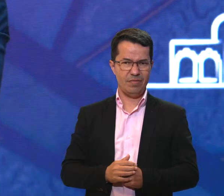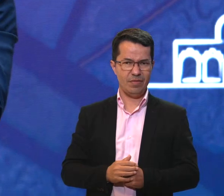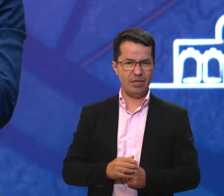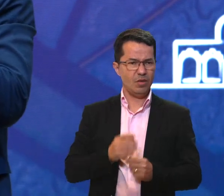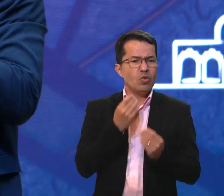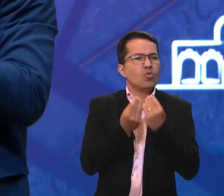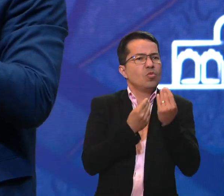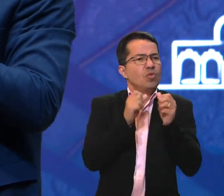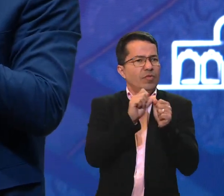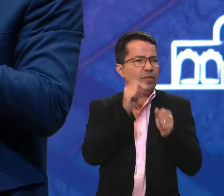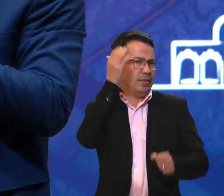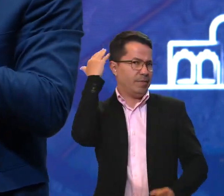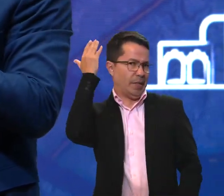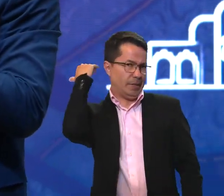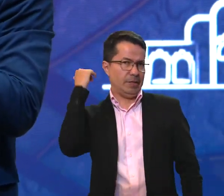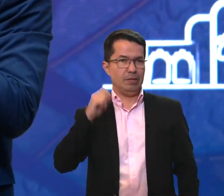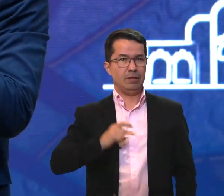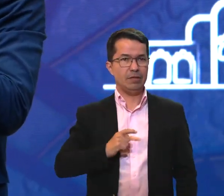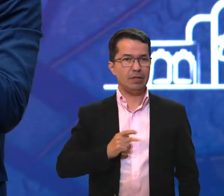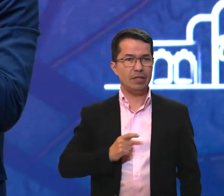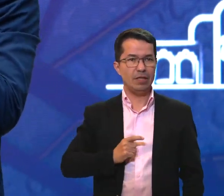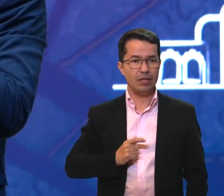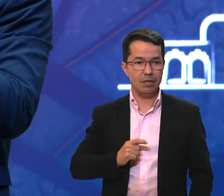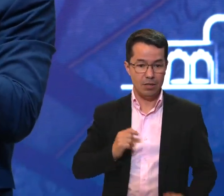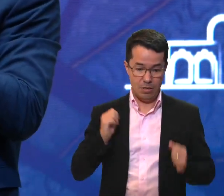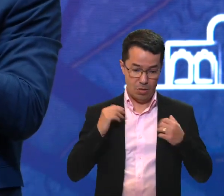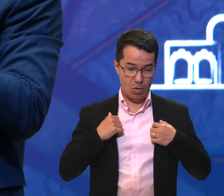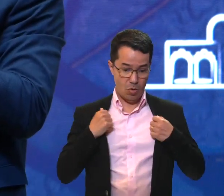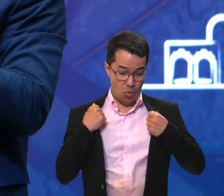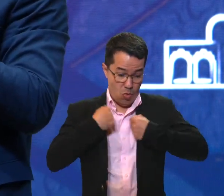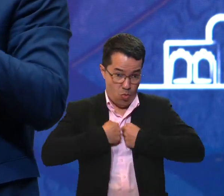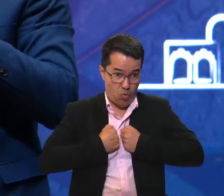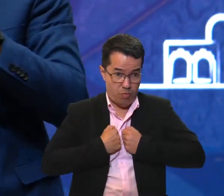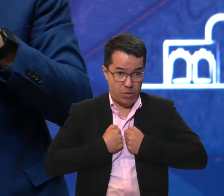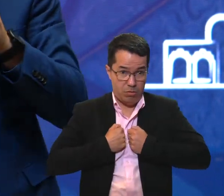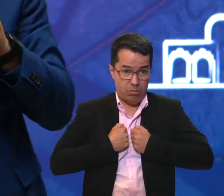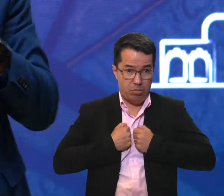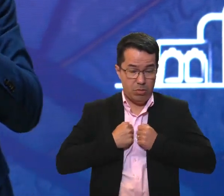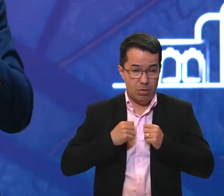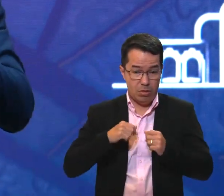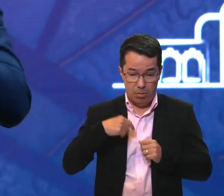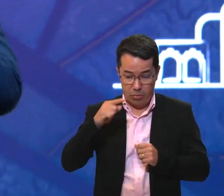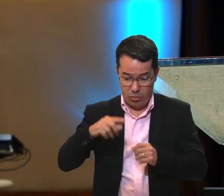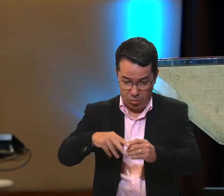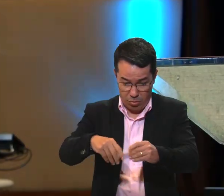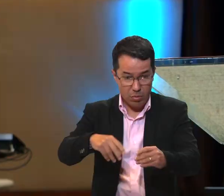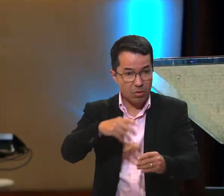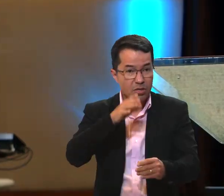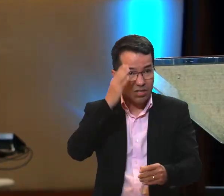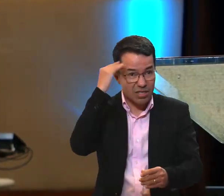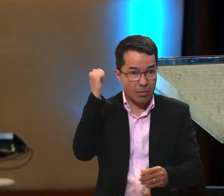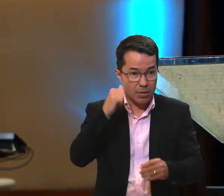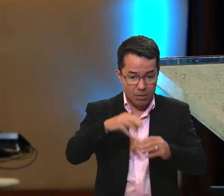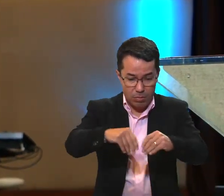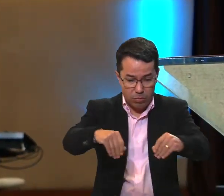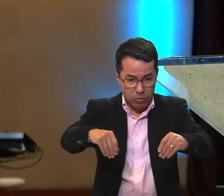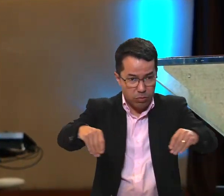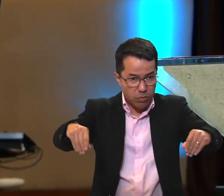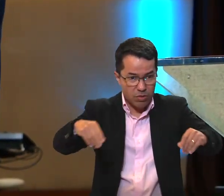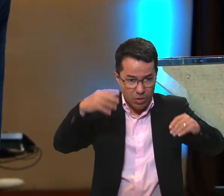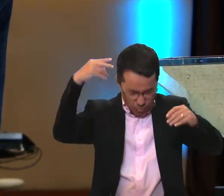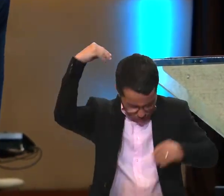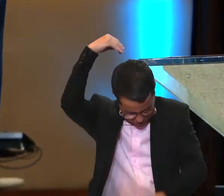saco e jogavam cinzas na cabeça. Ou então, rasgavam as